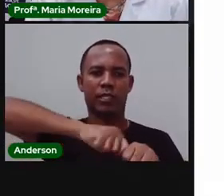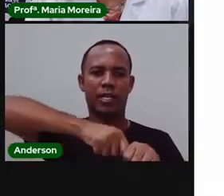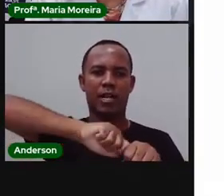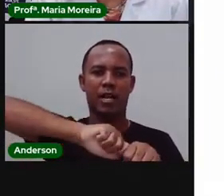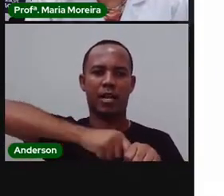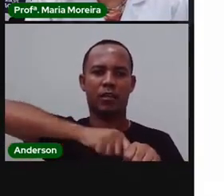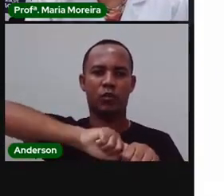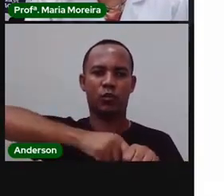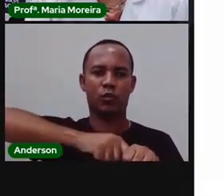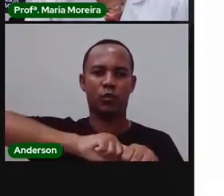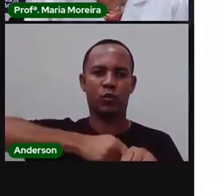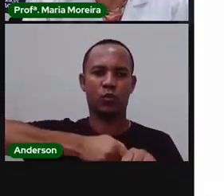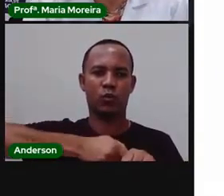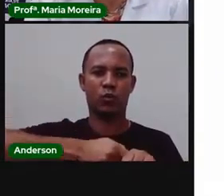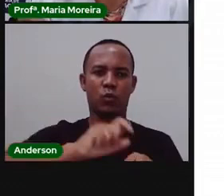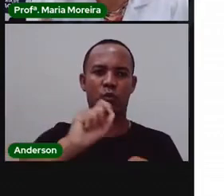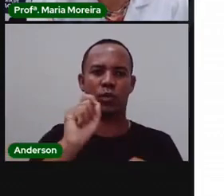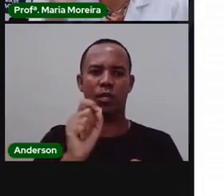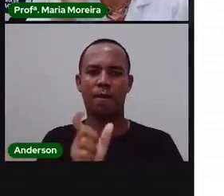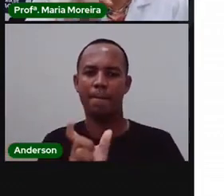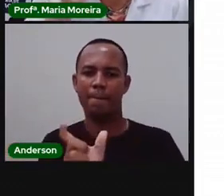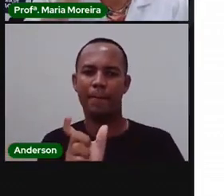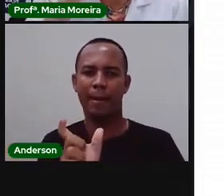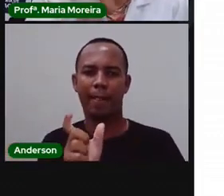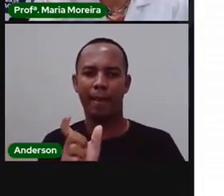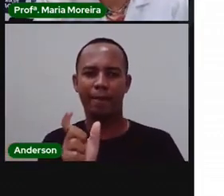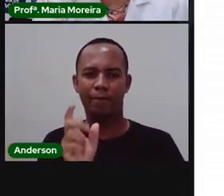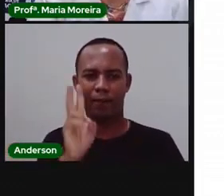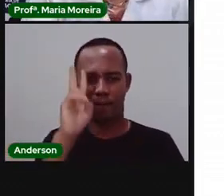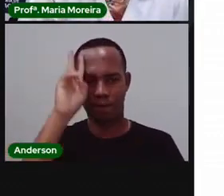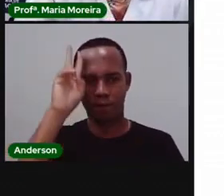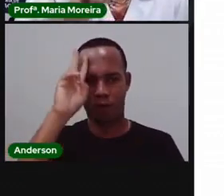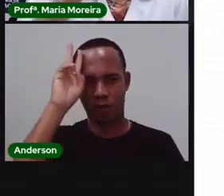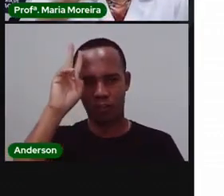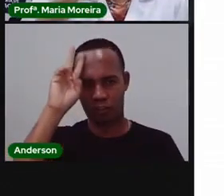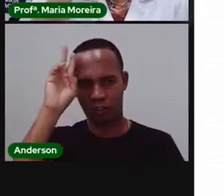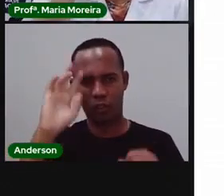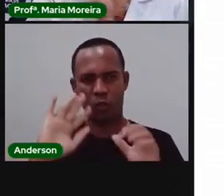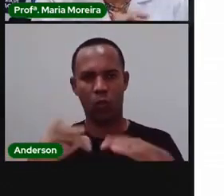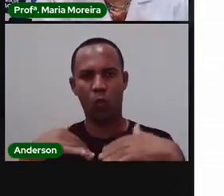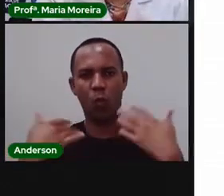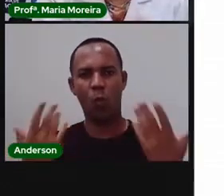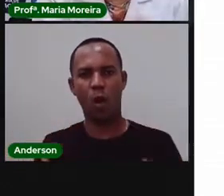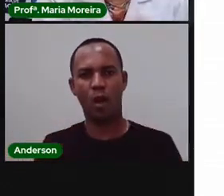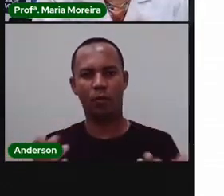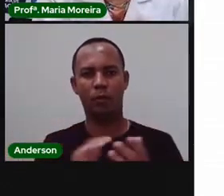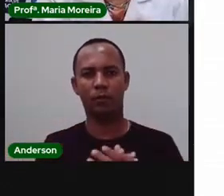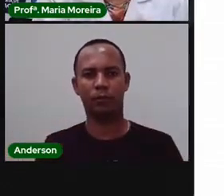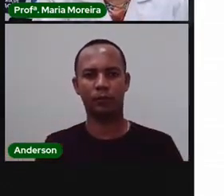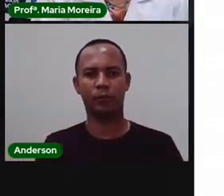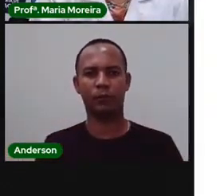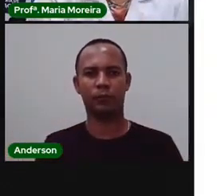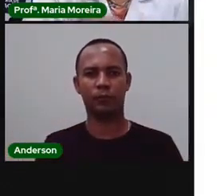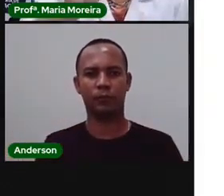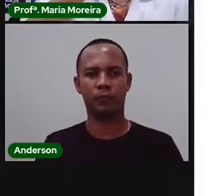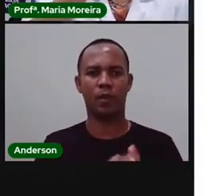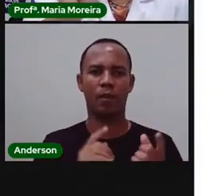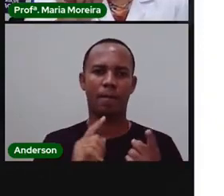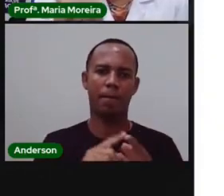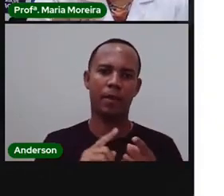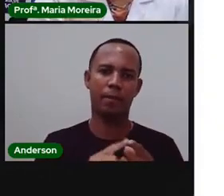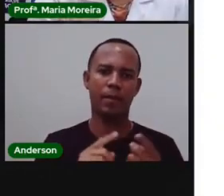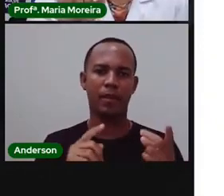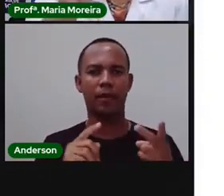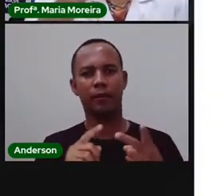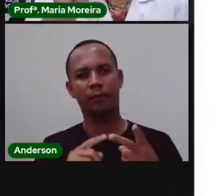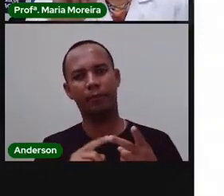forte? Aí você vai dizer a sílaba tônica, que é a mesma coisa de sílaba mais forte. Aí